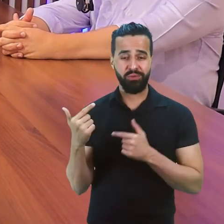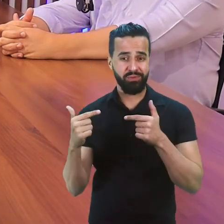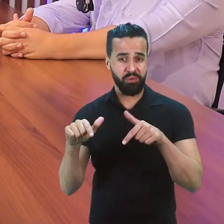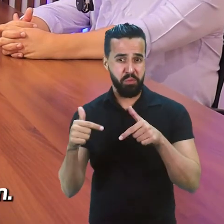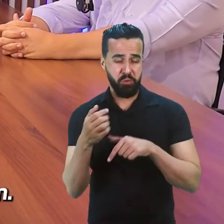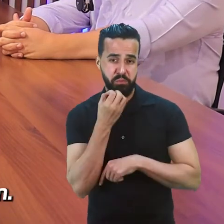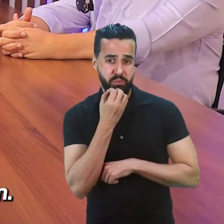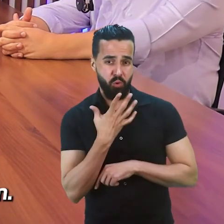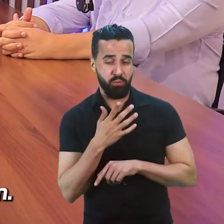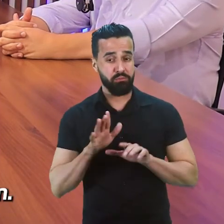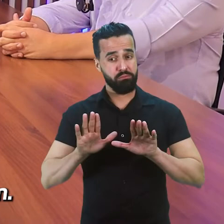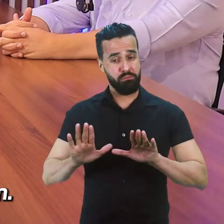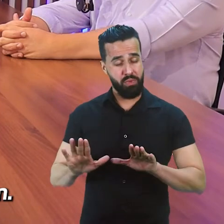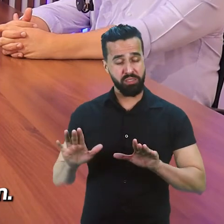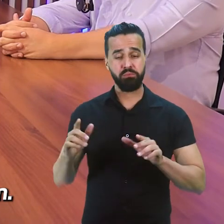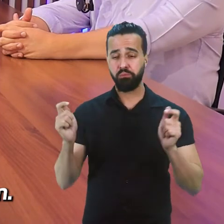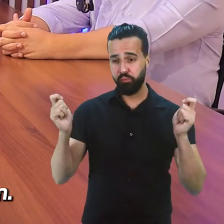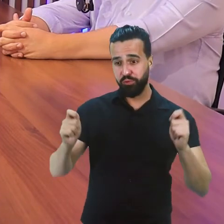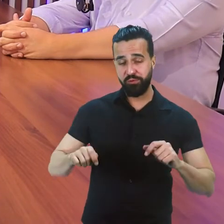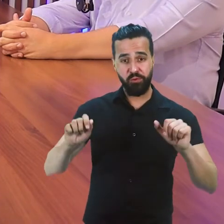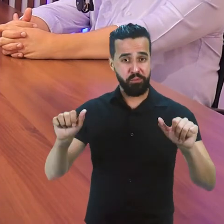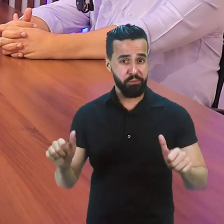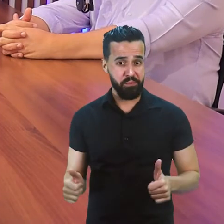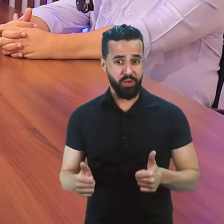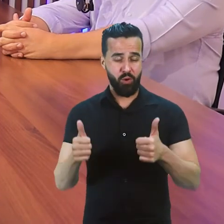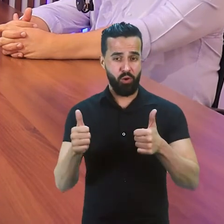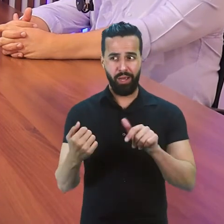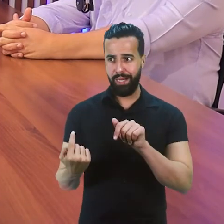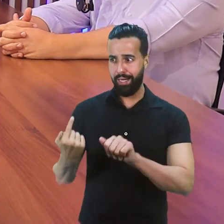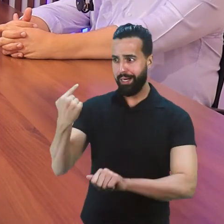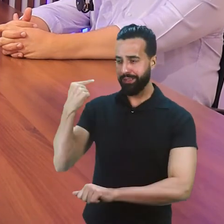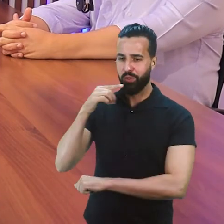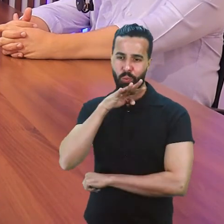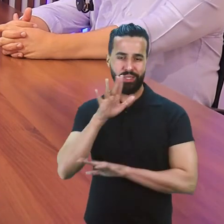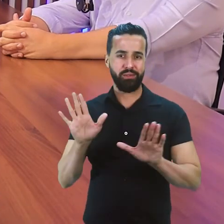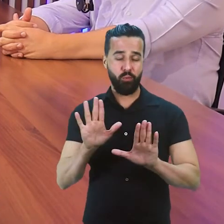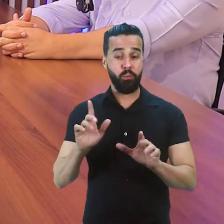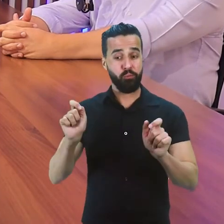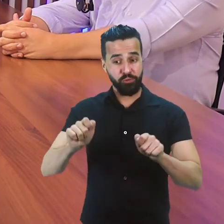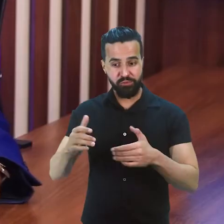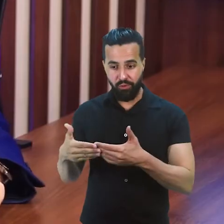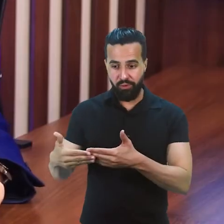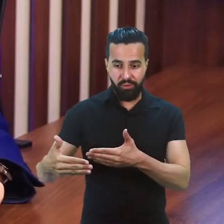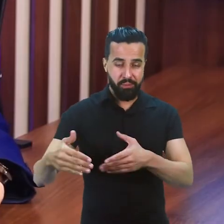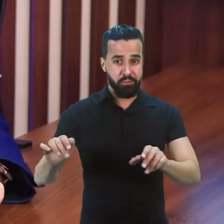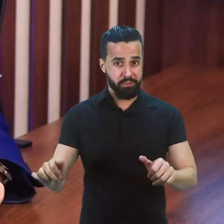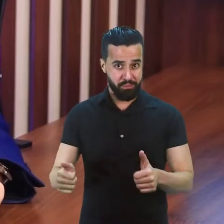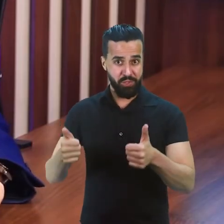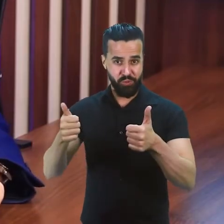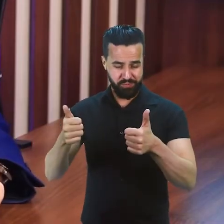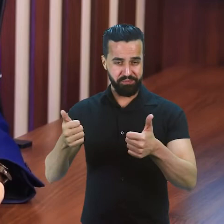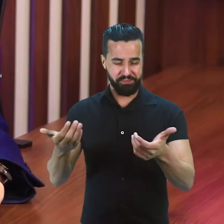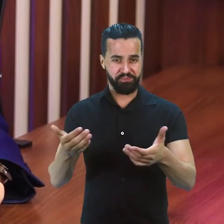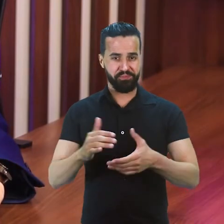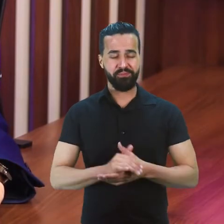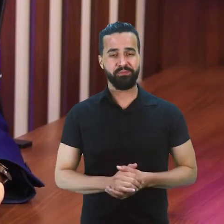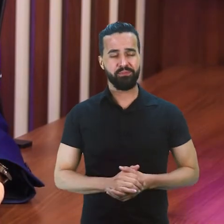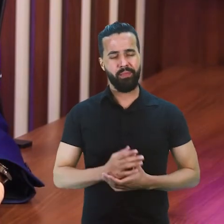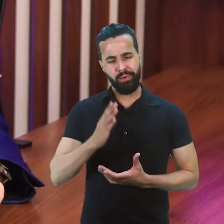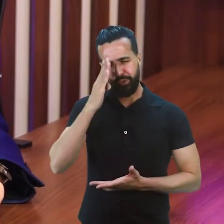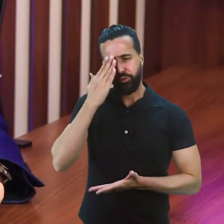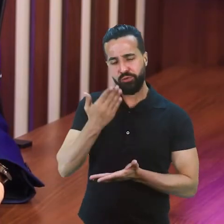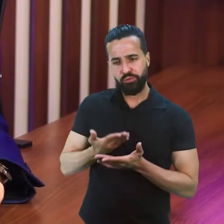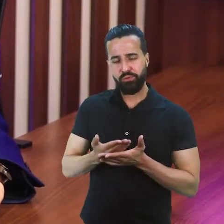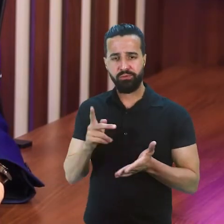melhorado, né? Sim. Não porque o trabalho anterior foi ruim. Eu acho que é uma evolução natural, né? Sim, sim. Eu acredito